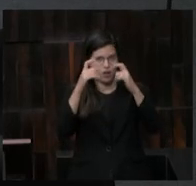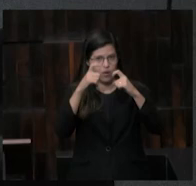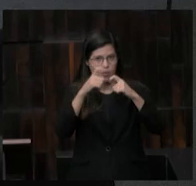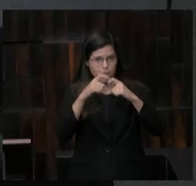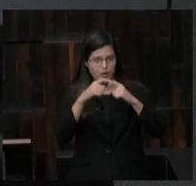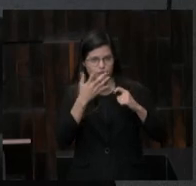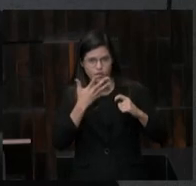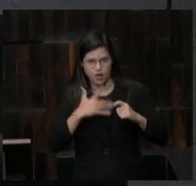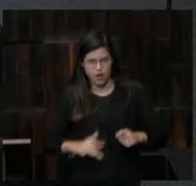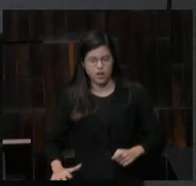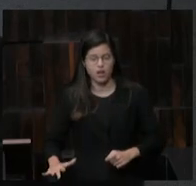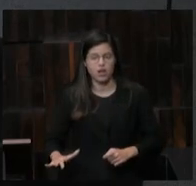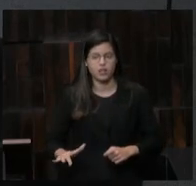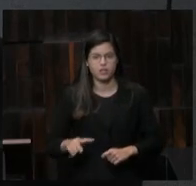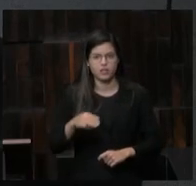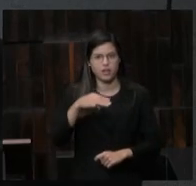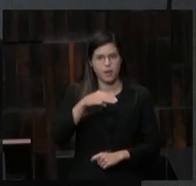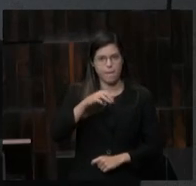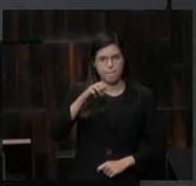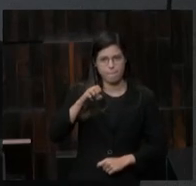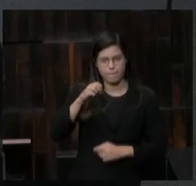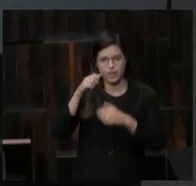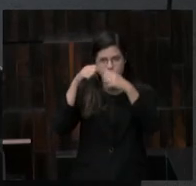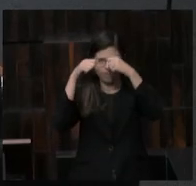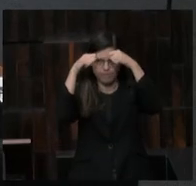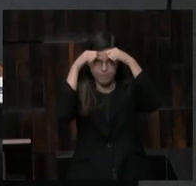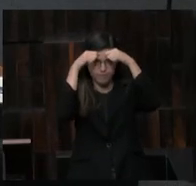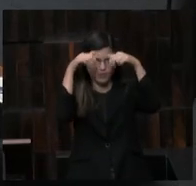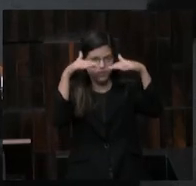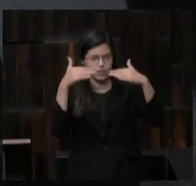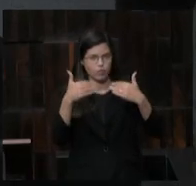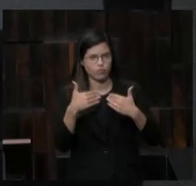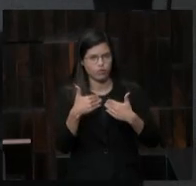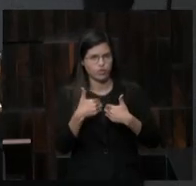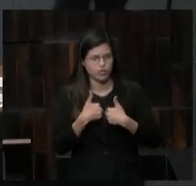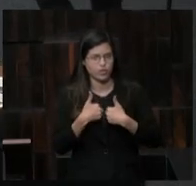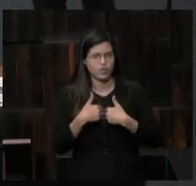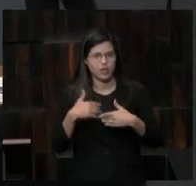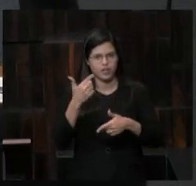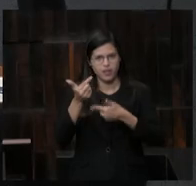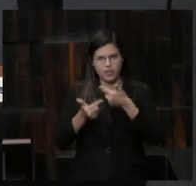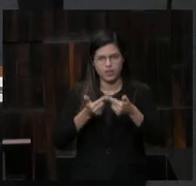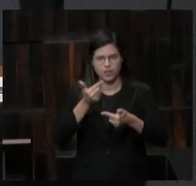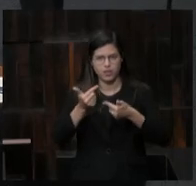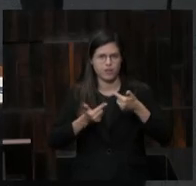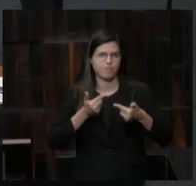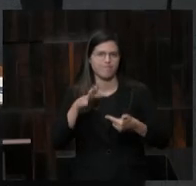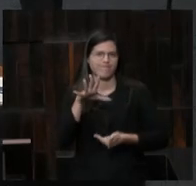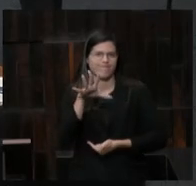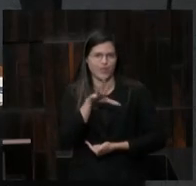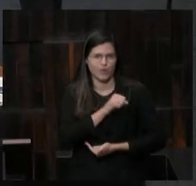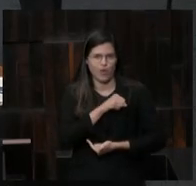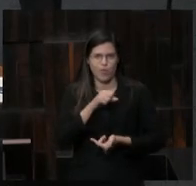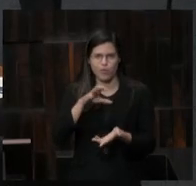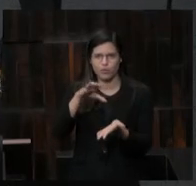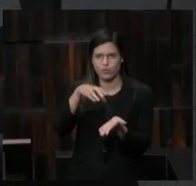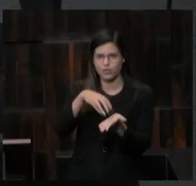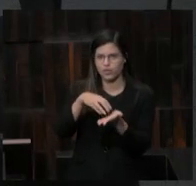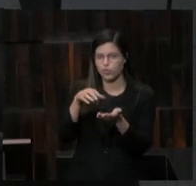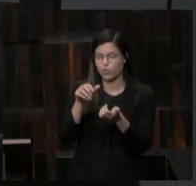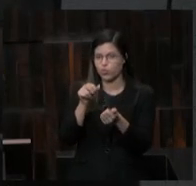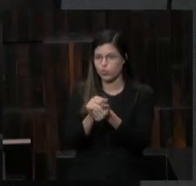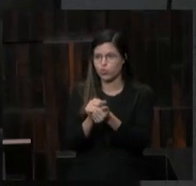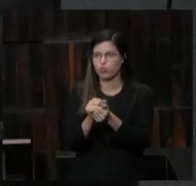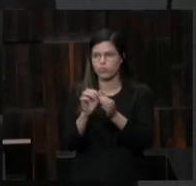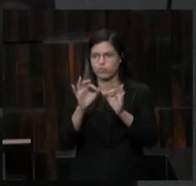neuropediatra que é mãe de autista e que trabalha com tanto amor naquele centro, junto certamente